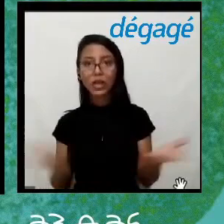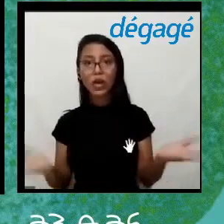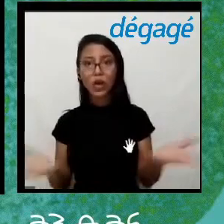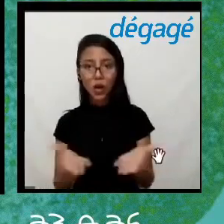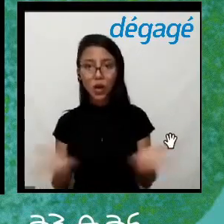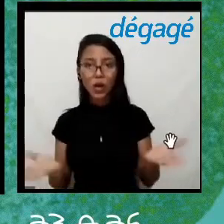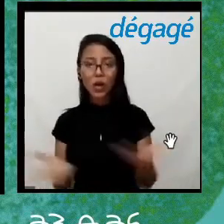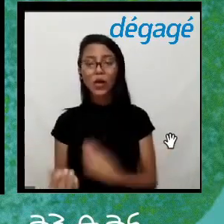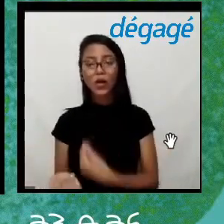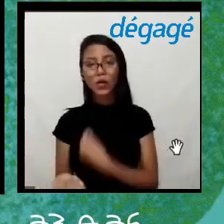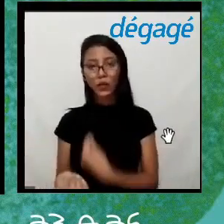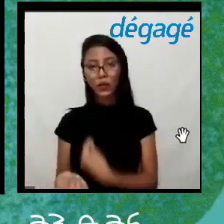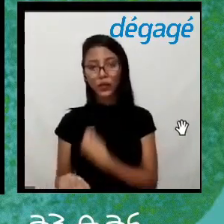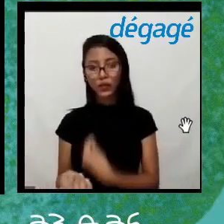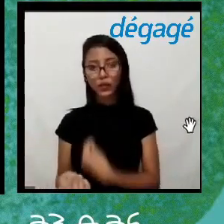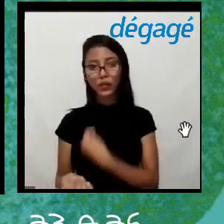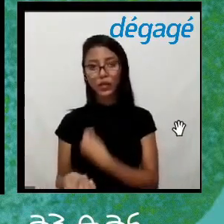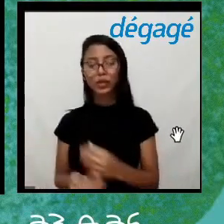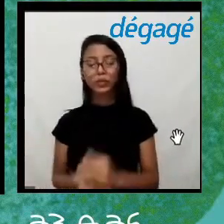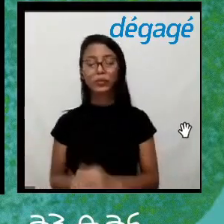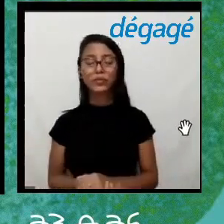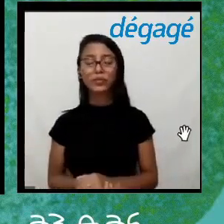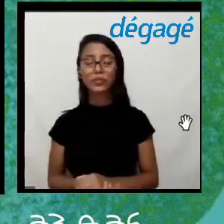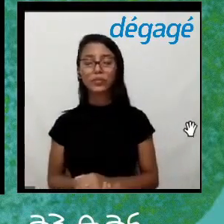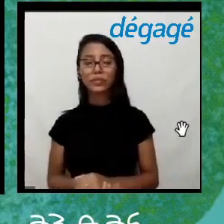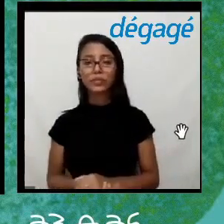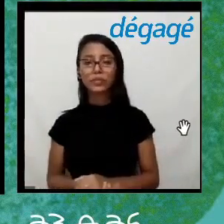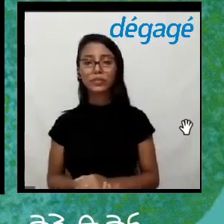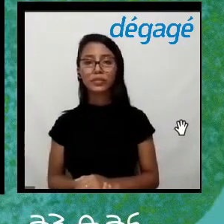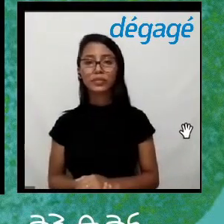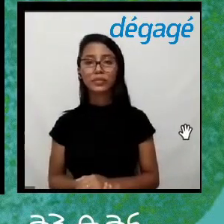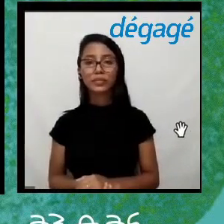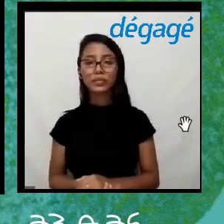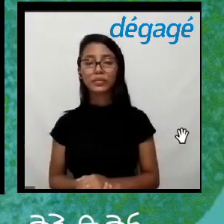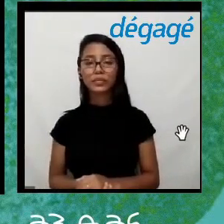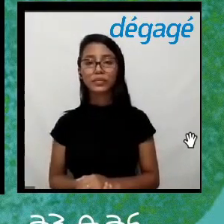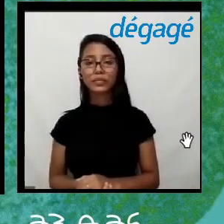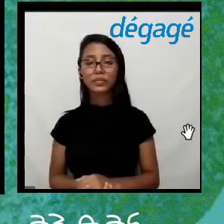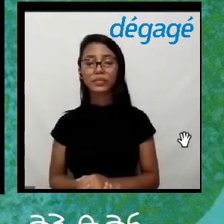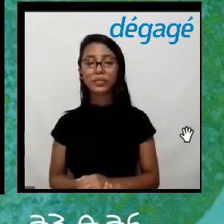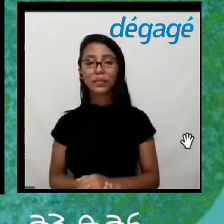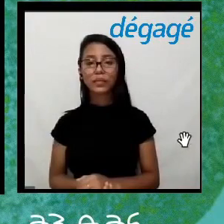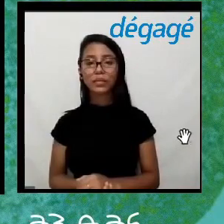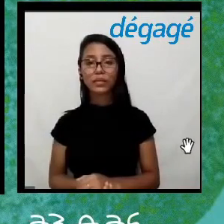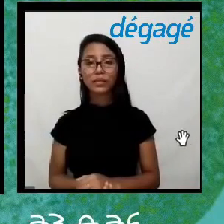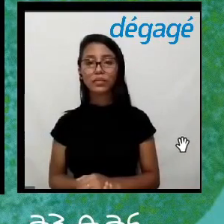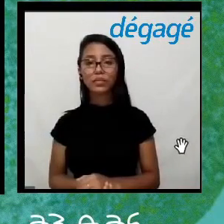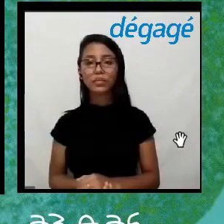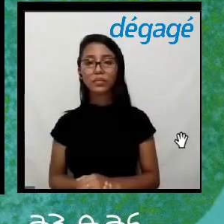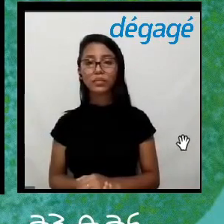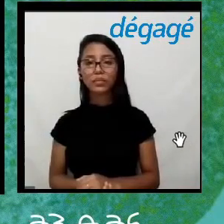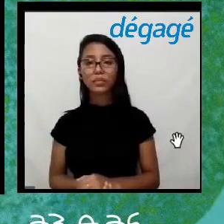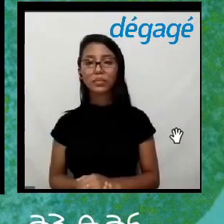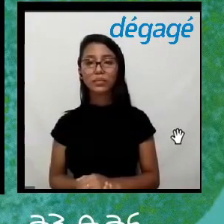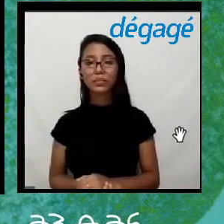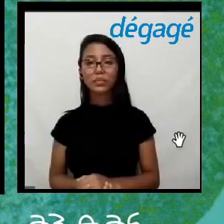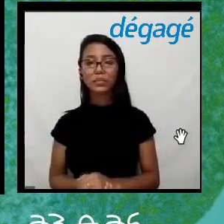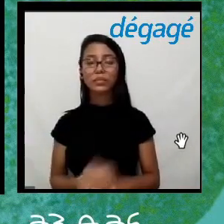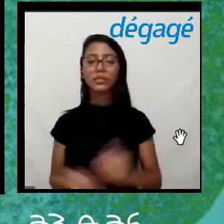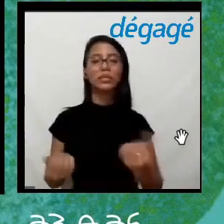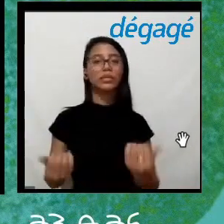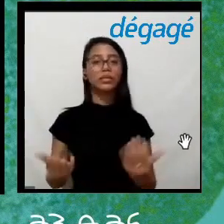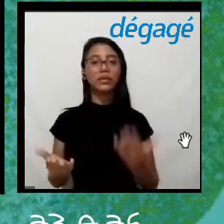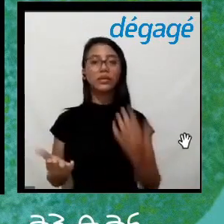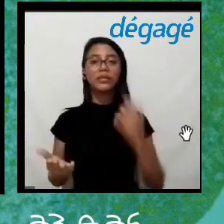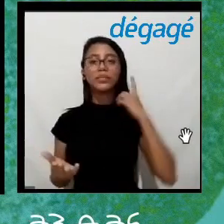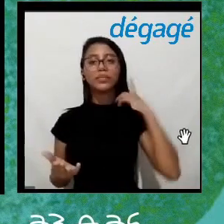importância ímpar dentro da Unirio para a formação dos sujeitos que frequentam aquela instituição, né? Pelo caráter de vivência, de ocupação,